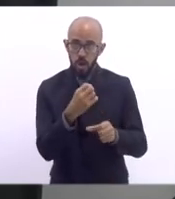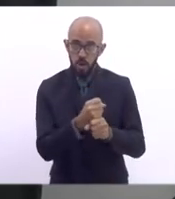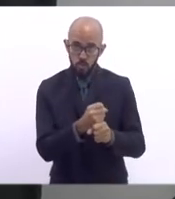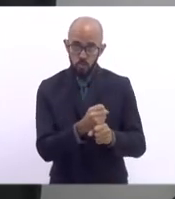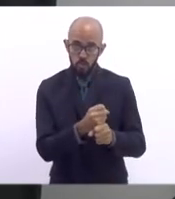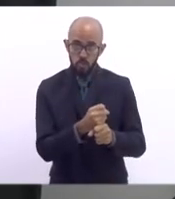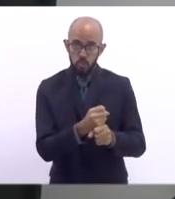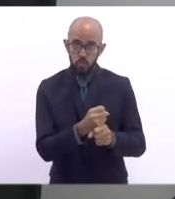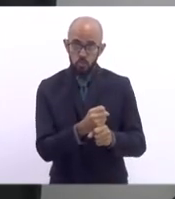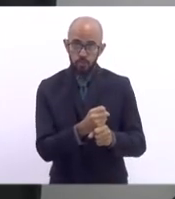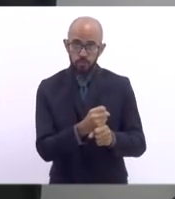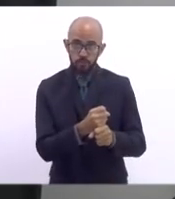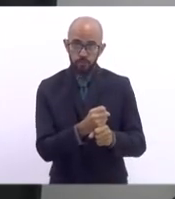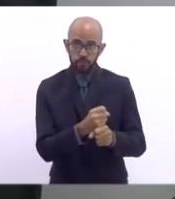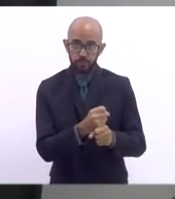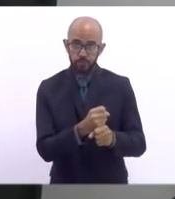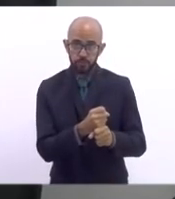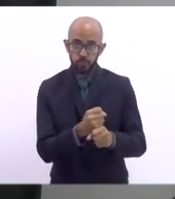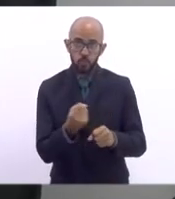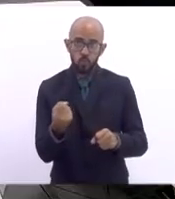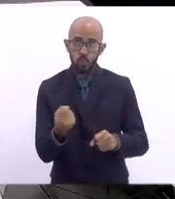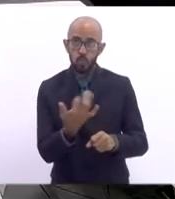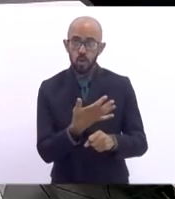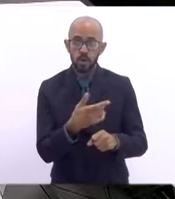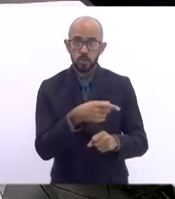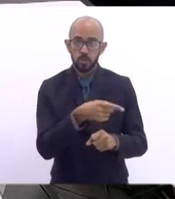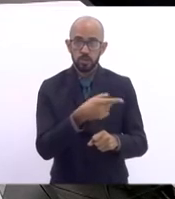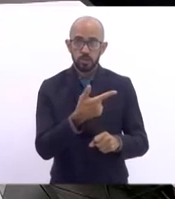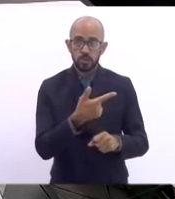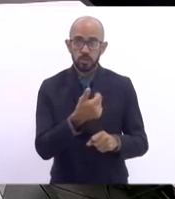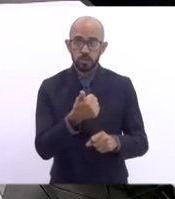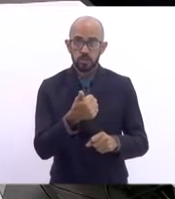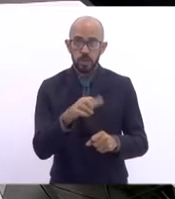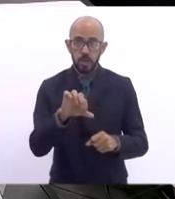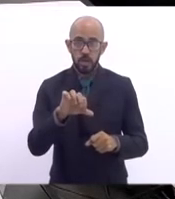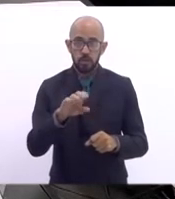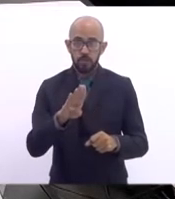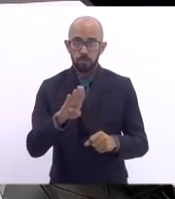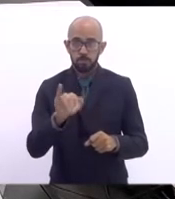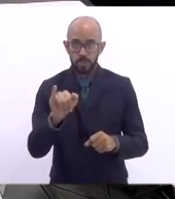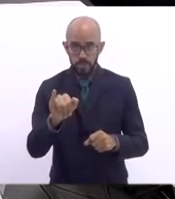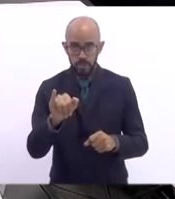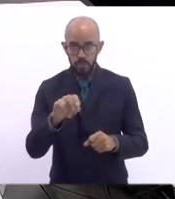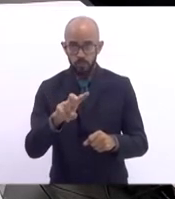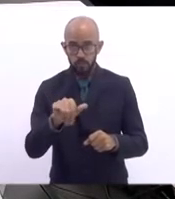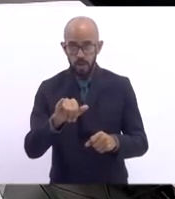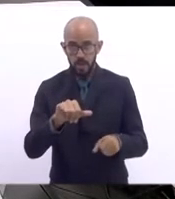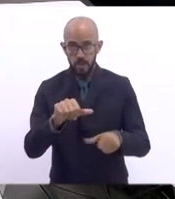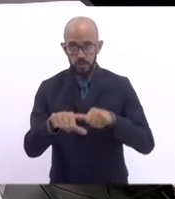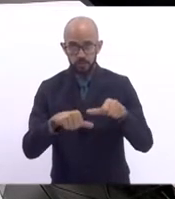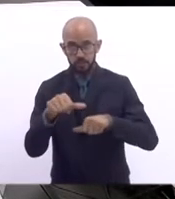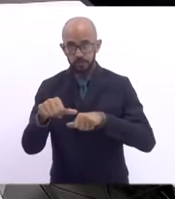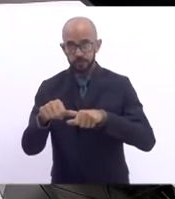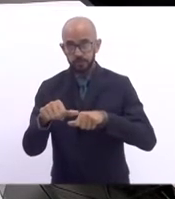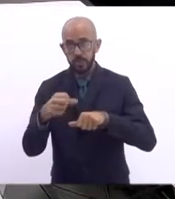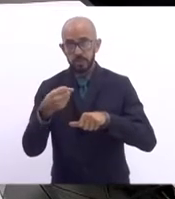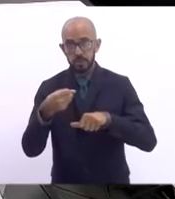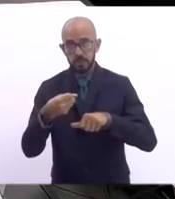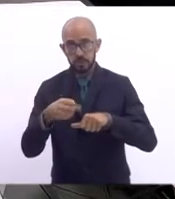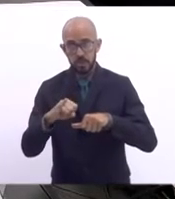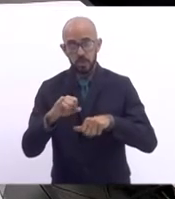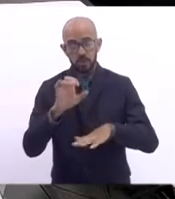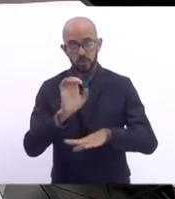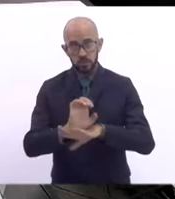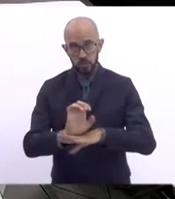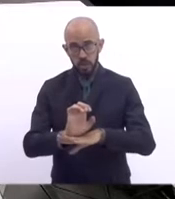de quanto esses 19bii vai se transformar Considerando o estado adimplente é